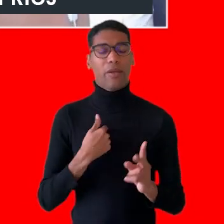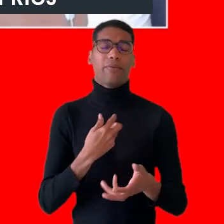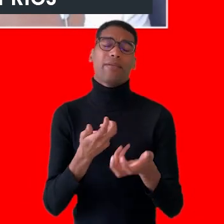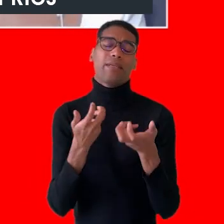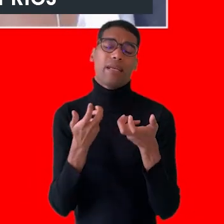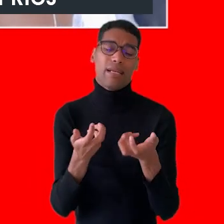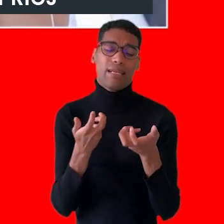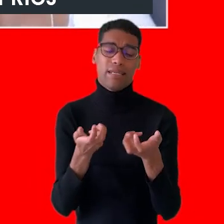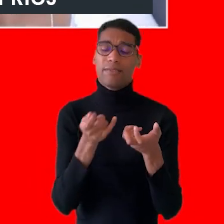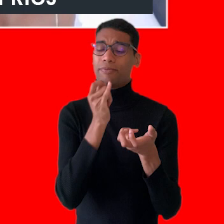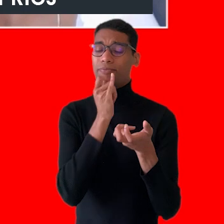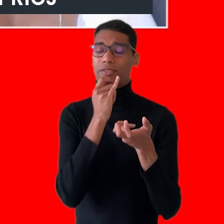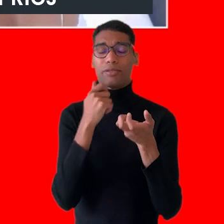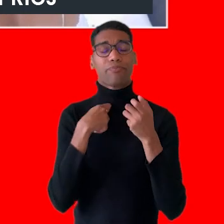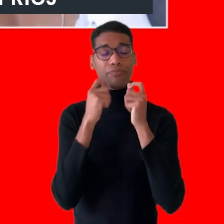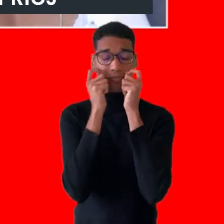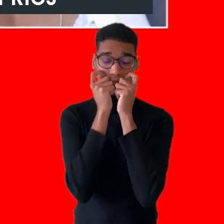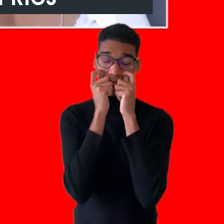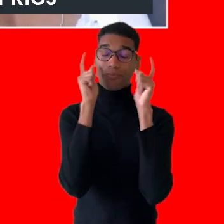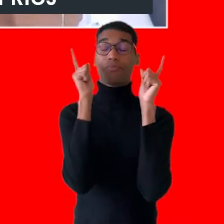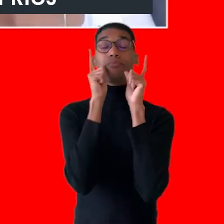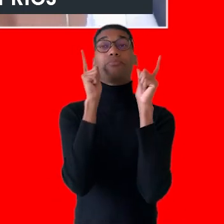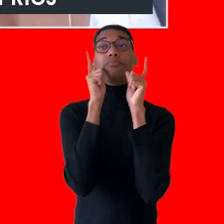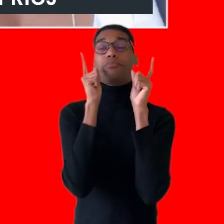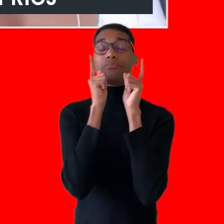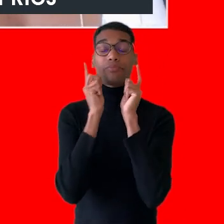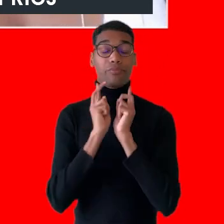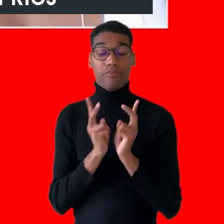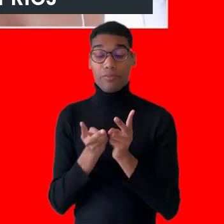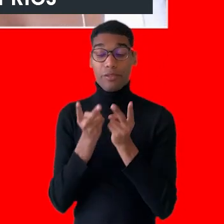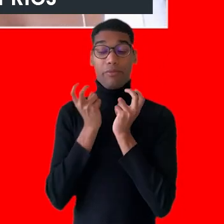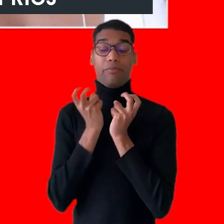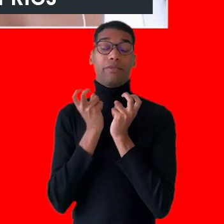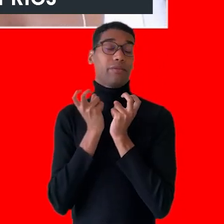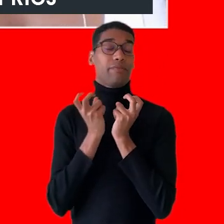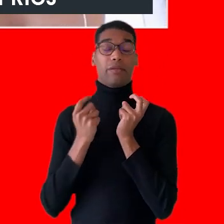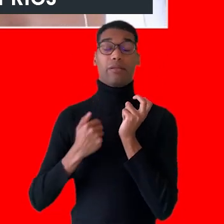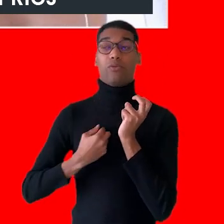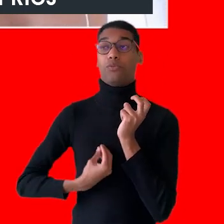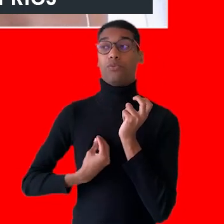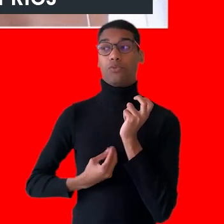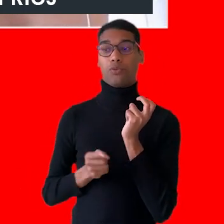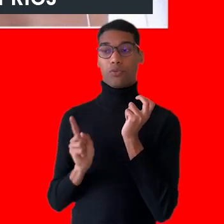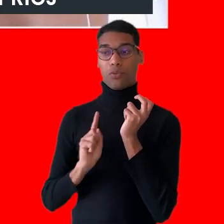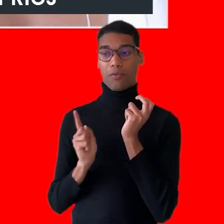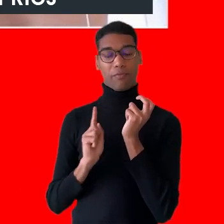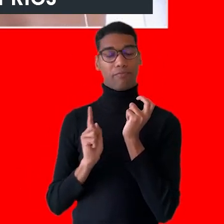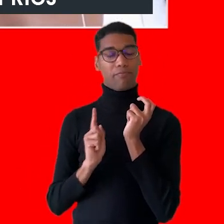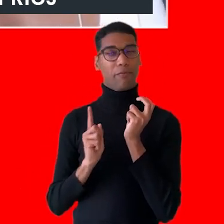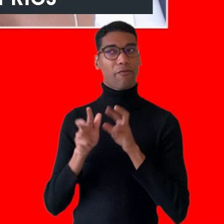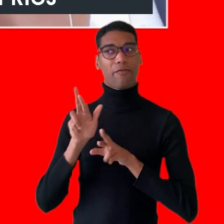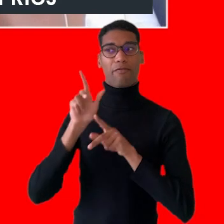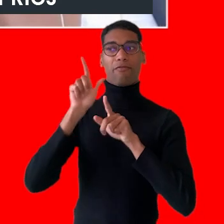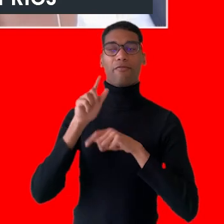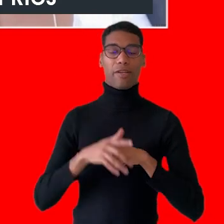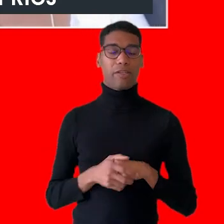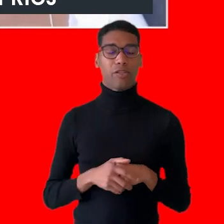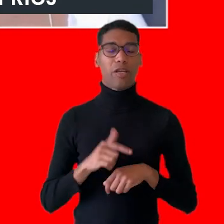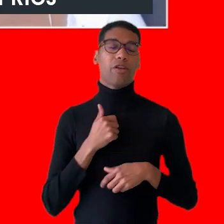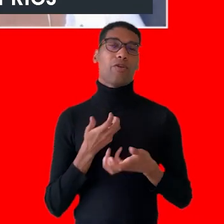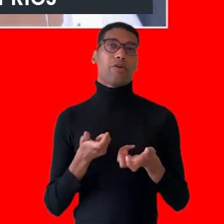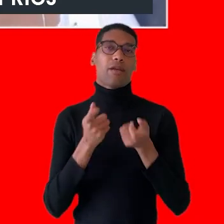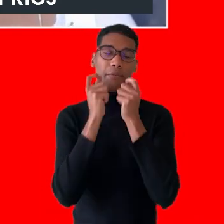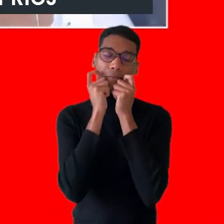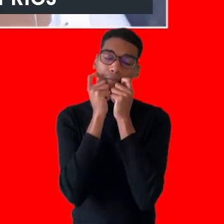Eu queria acordar e perceber que não estou vivendo uma vida dessa forma, né? Eu